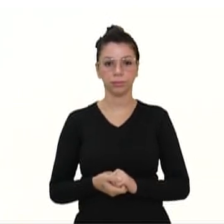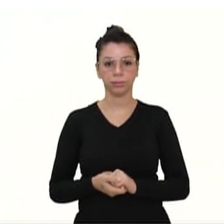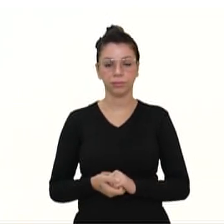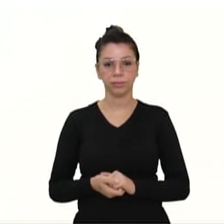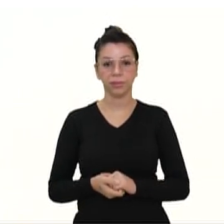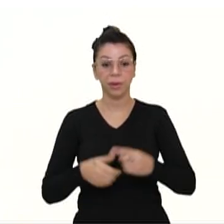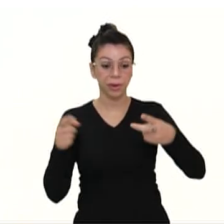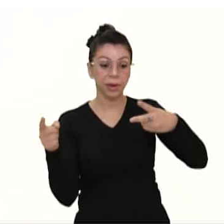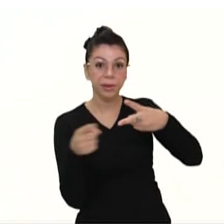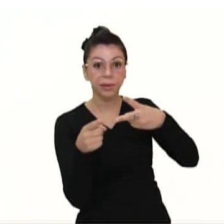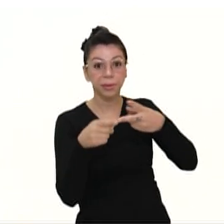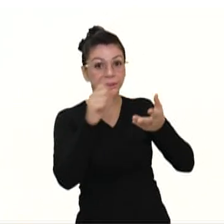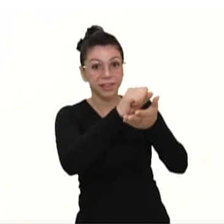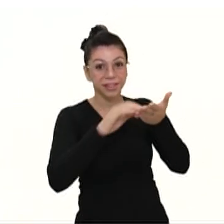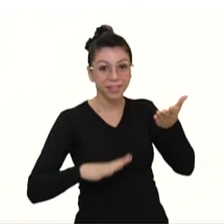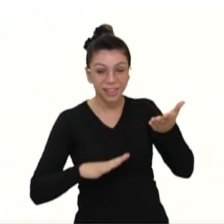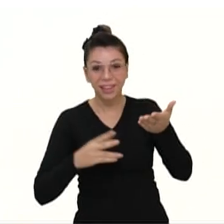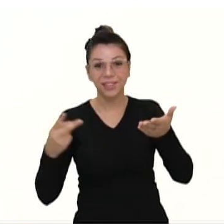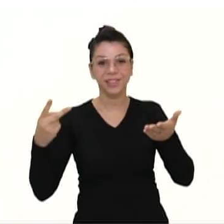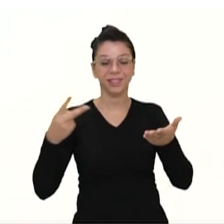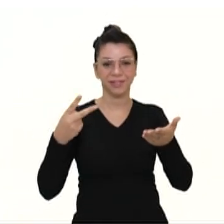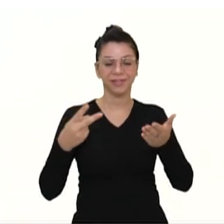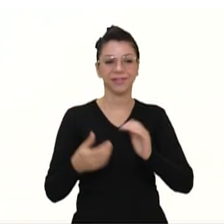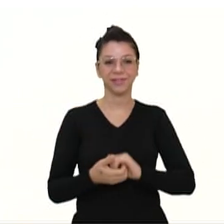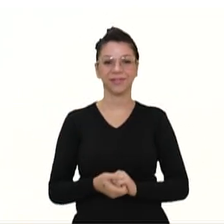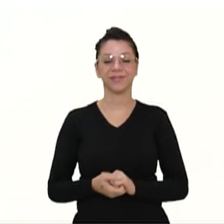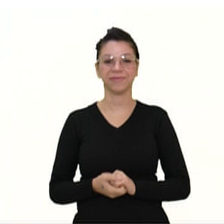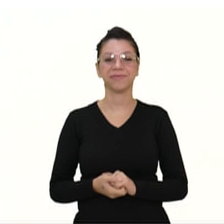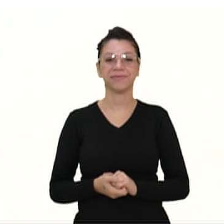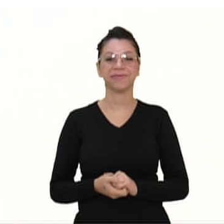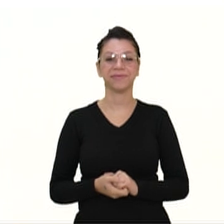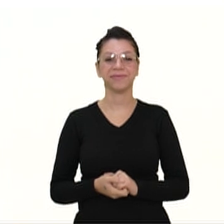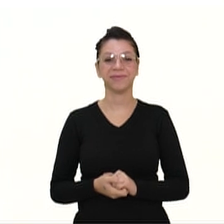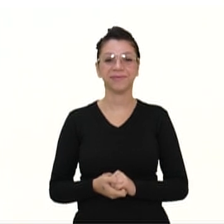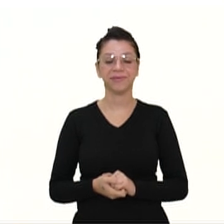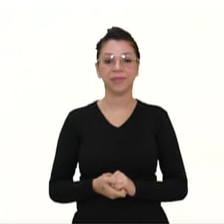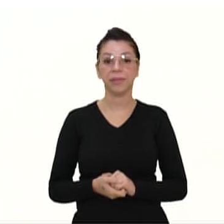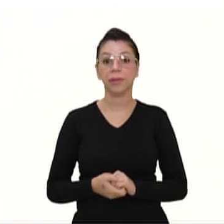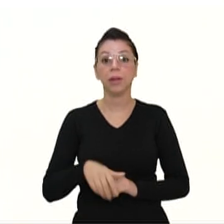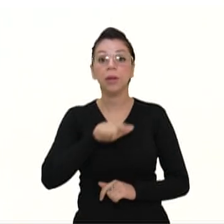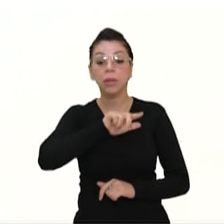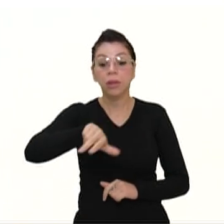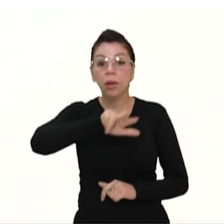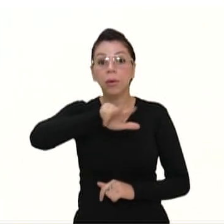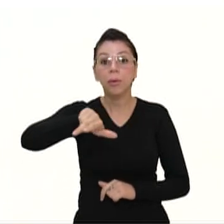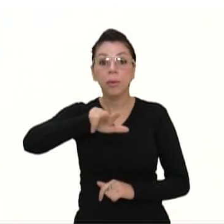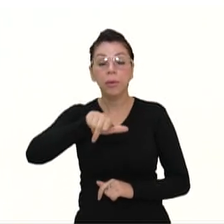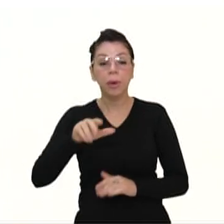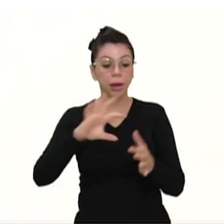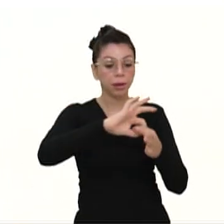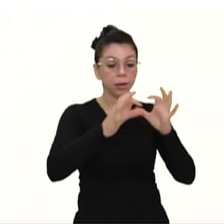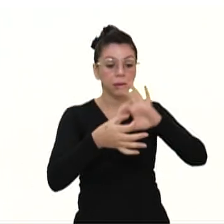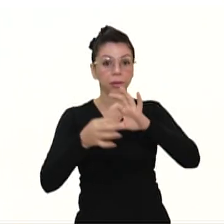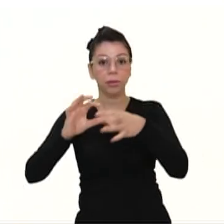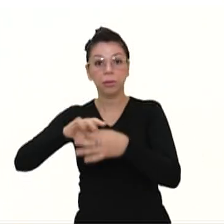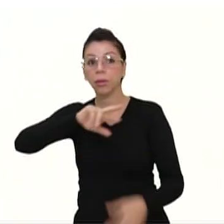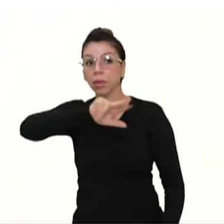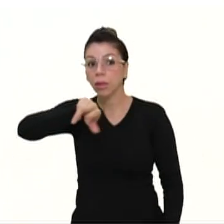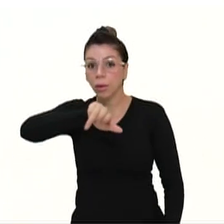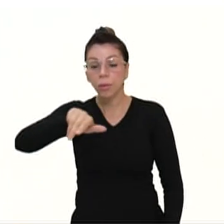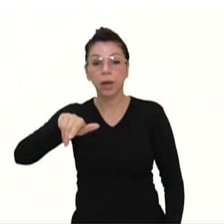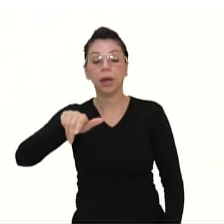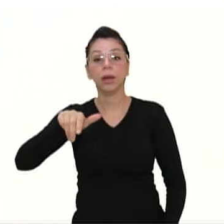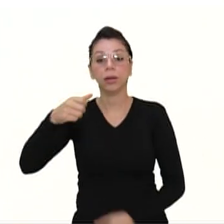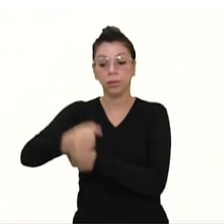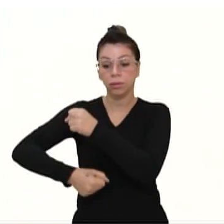segunda tarefa de hoje. Qual dessas modalidades de escalada não fará parte dos Jogos Olímpicos de 2021?